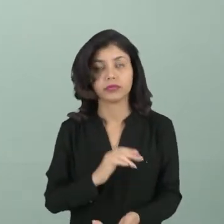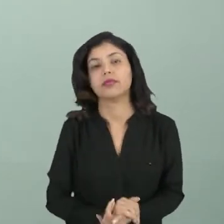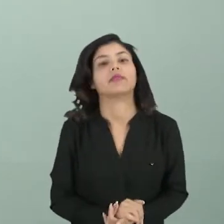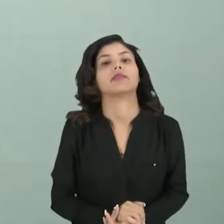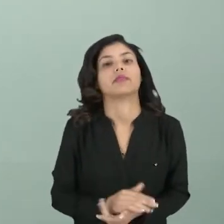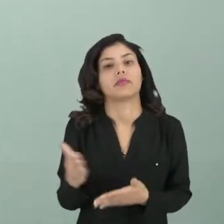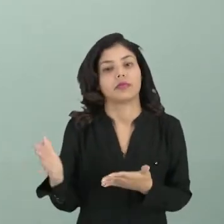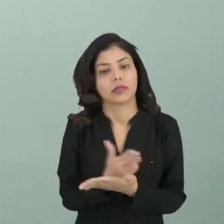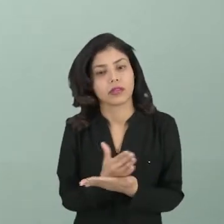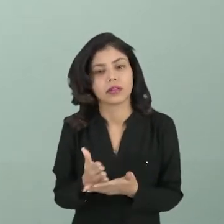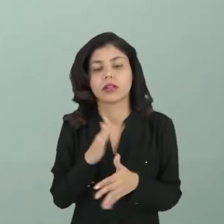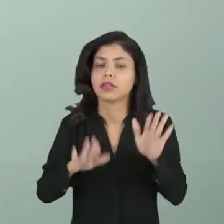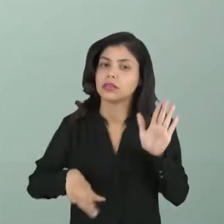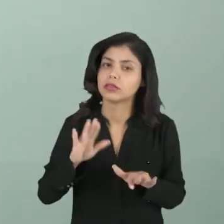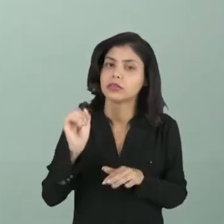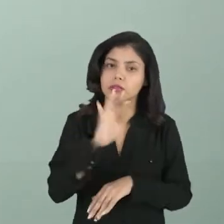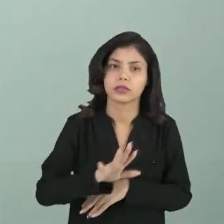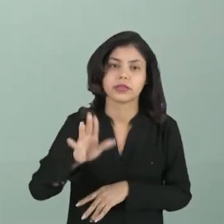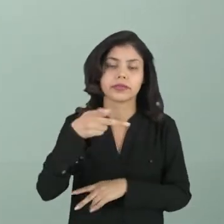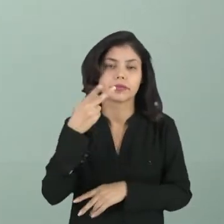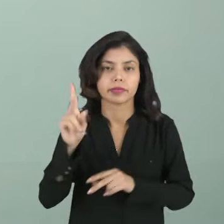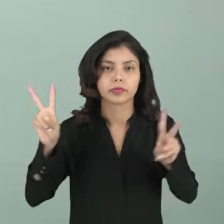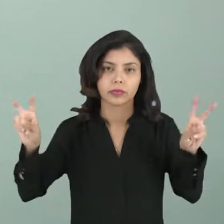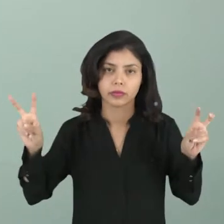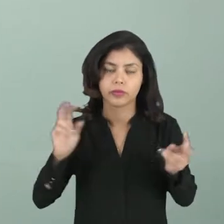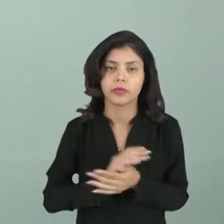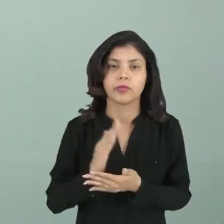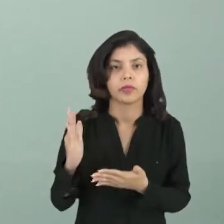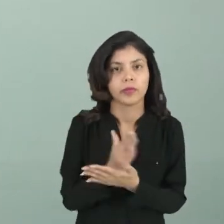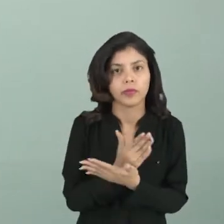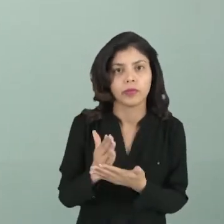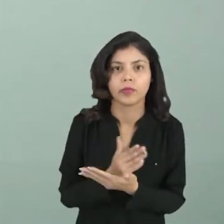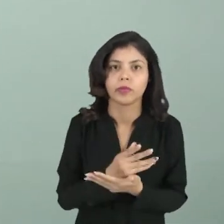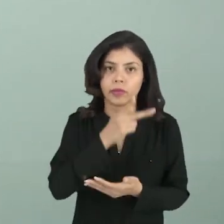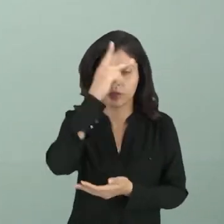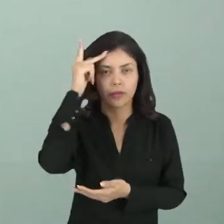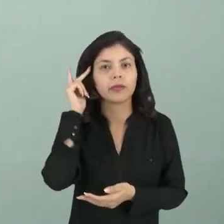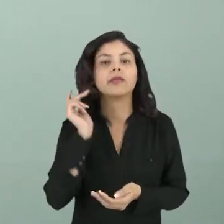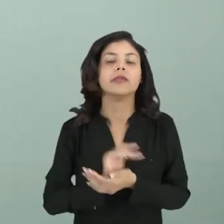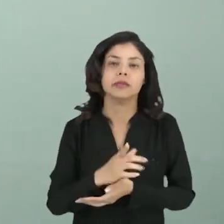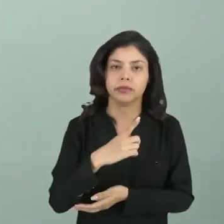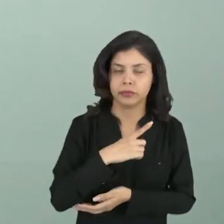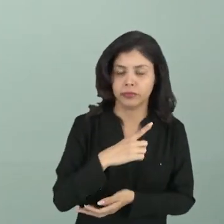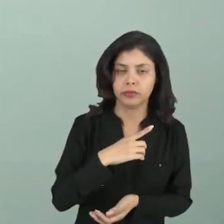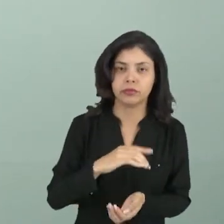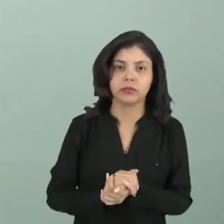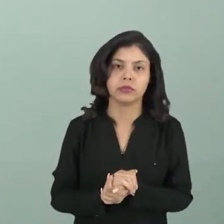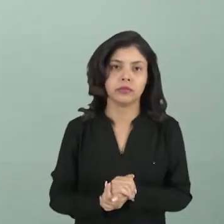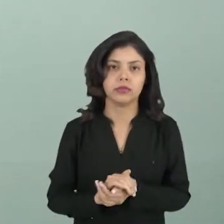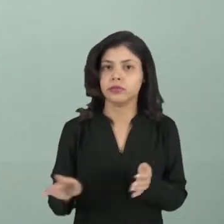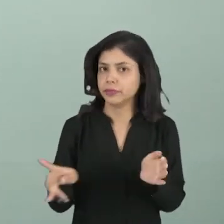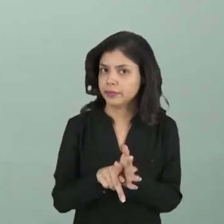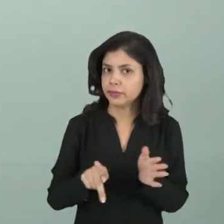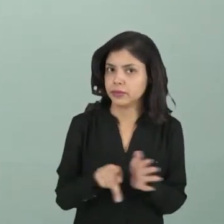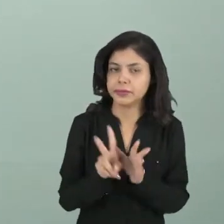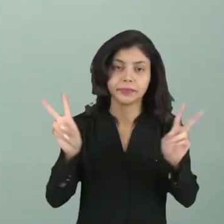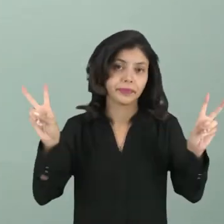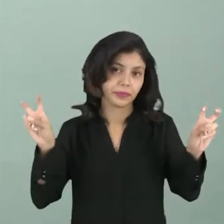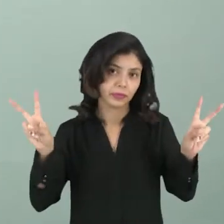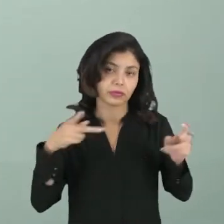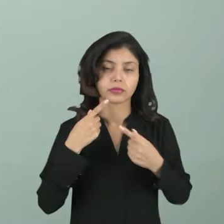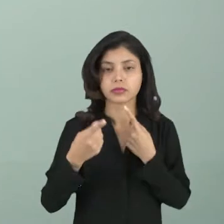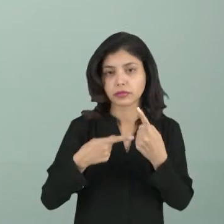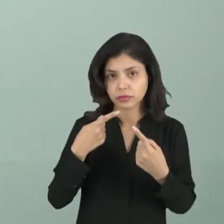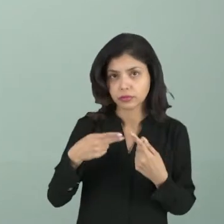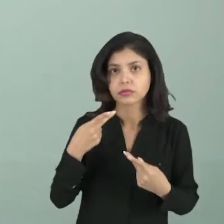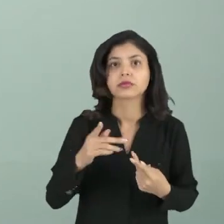falar de algum assunto, eu me referencio em alguém, né, que tenha propriedade sobre esse assunto para